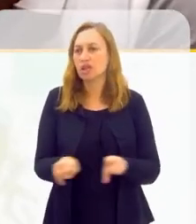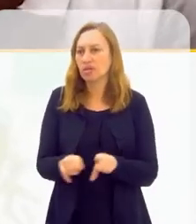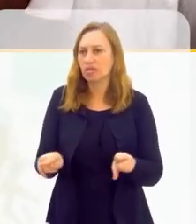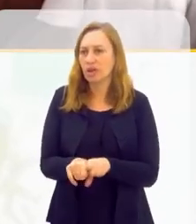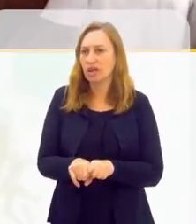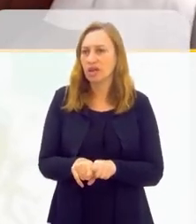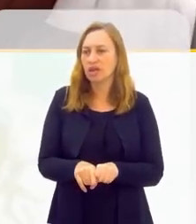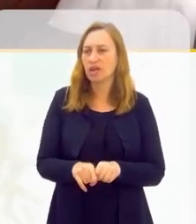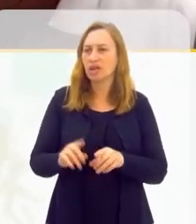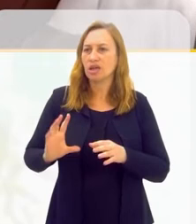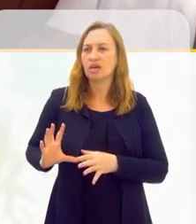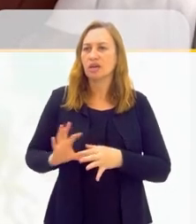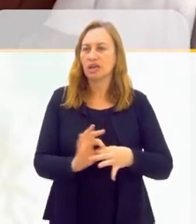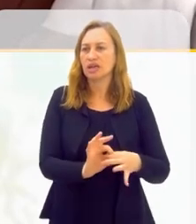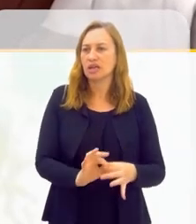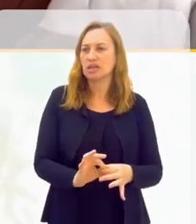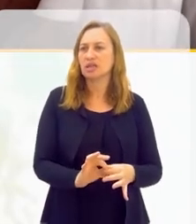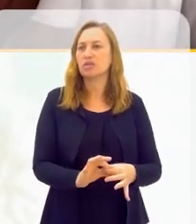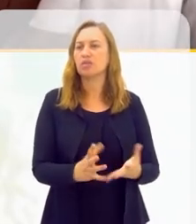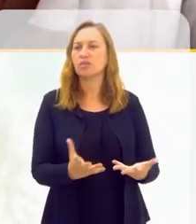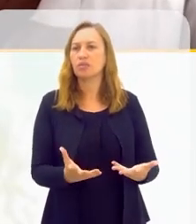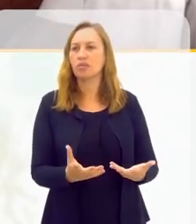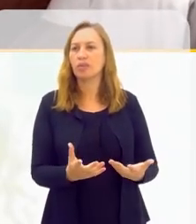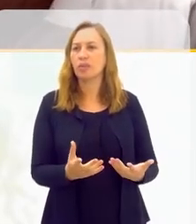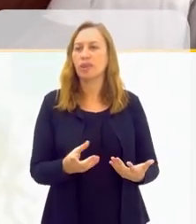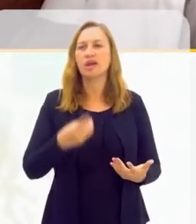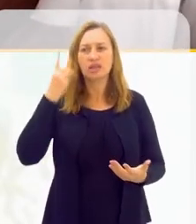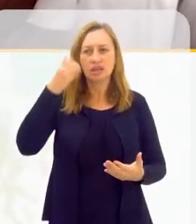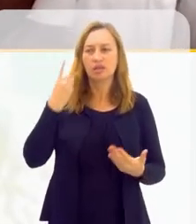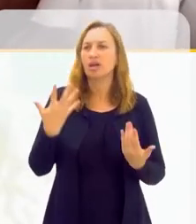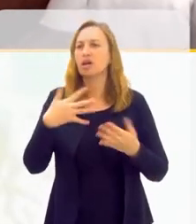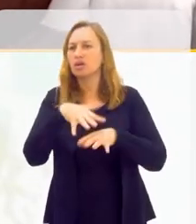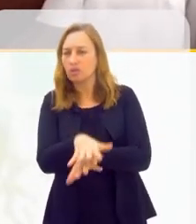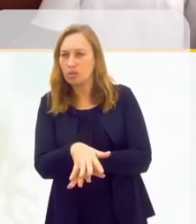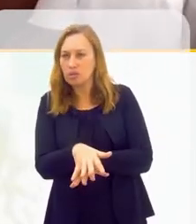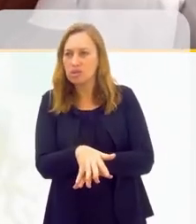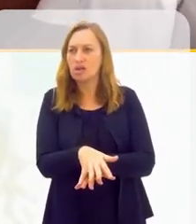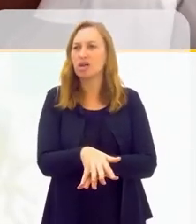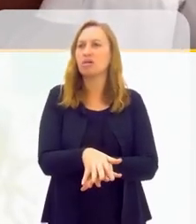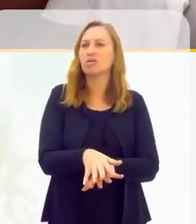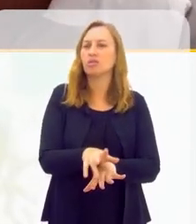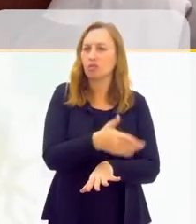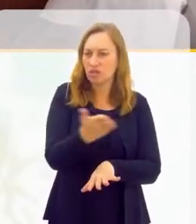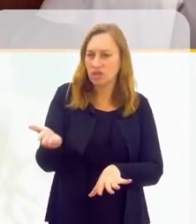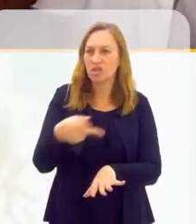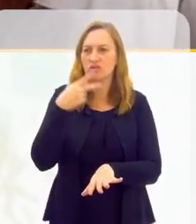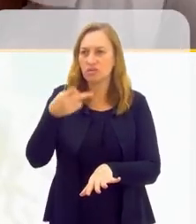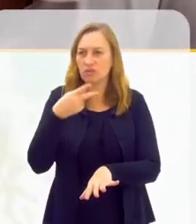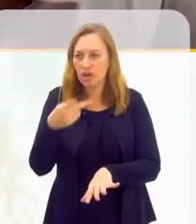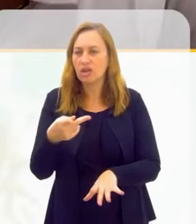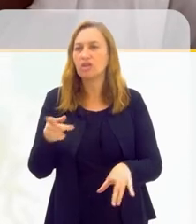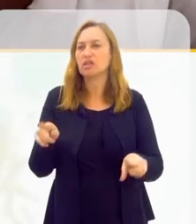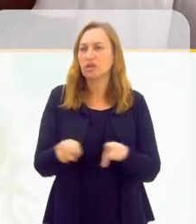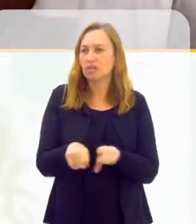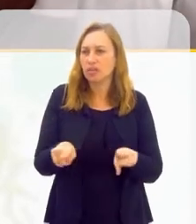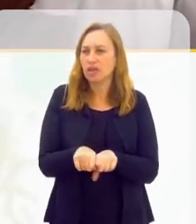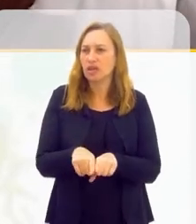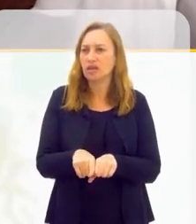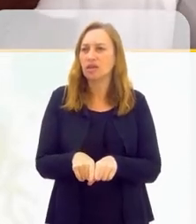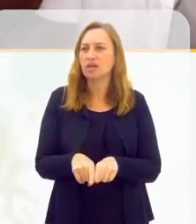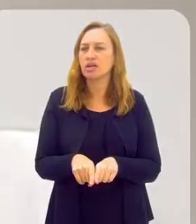tem também de facto a ligação para o desporto adaptado, para a inclusão, para o paradesporto, como vocês dizem, que no fundo